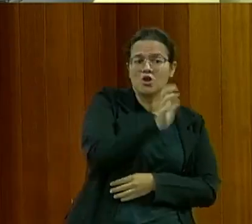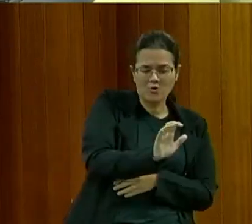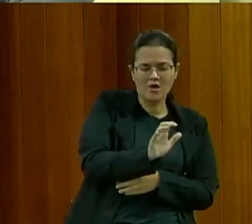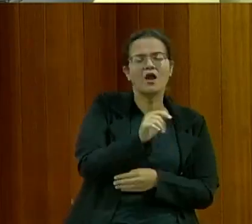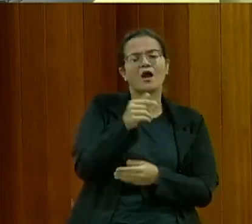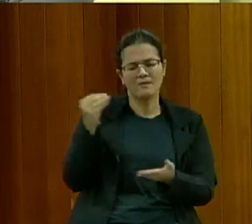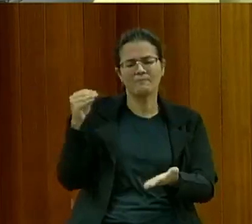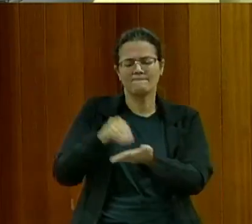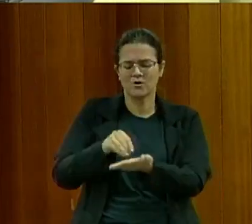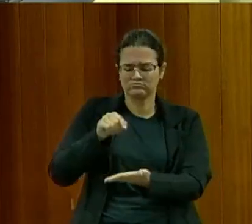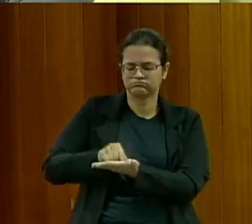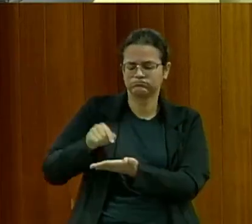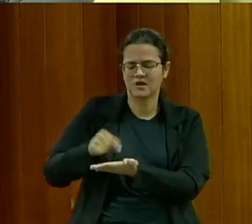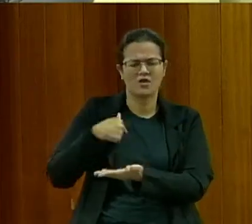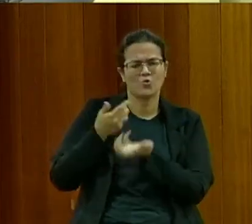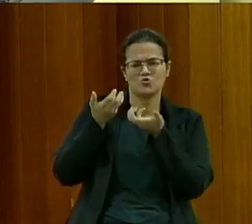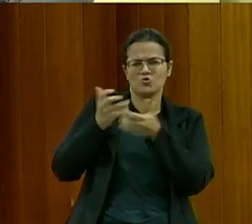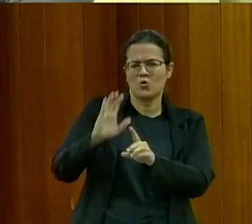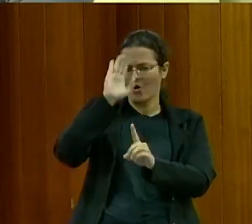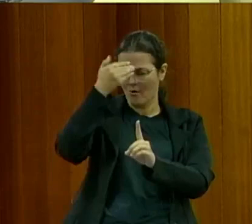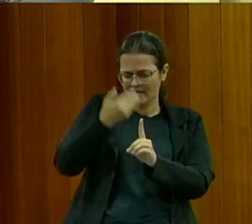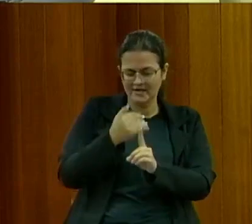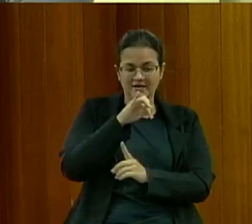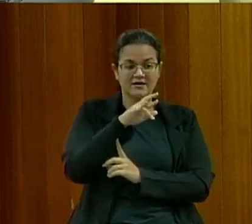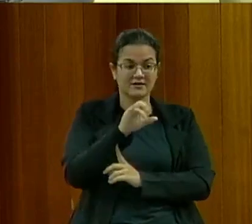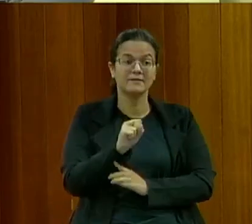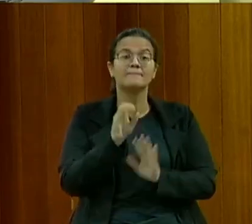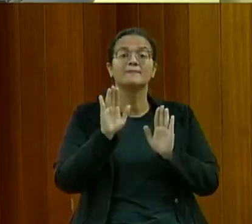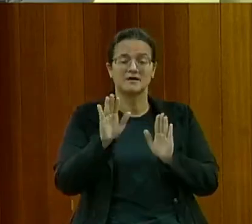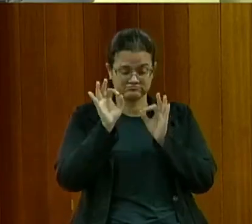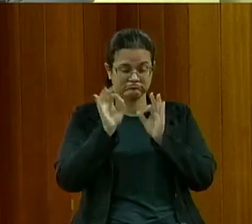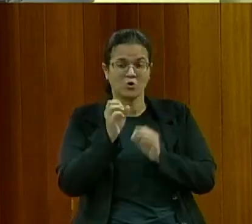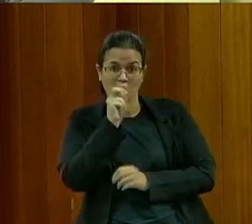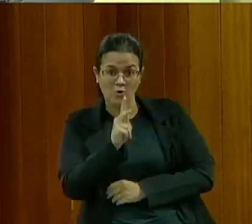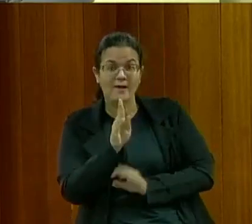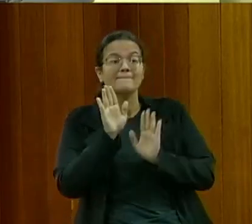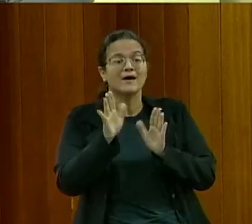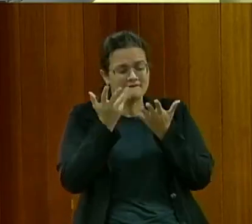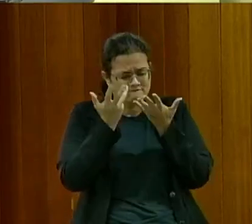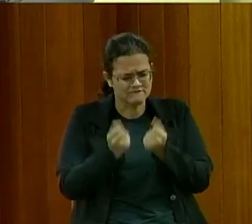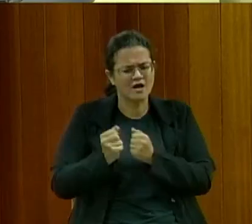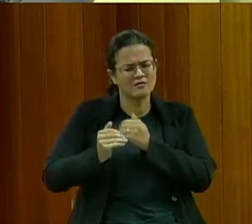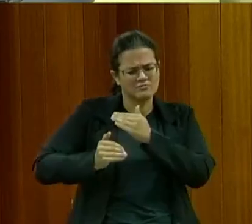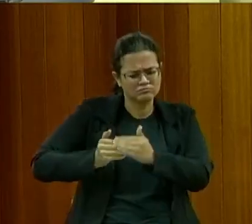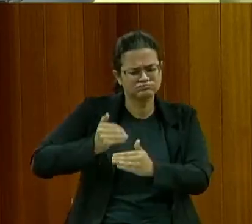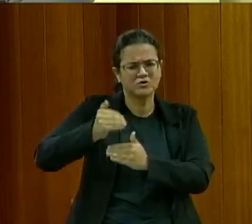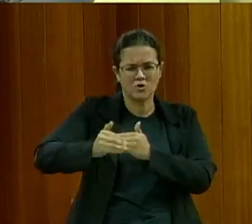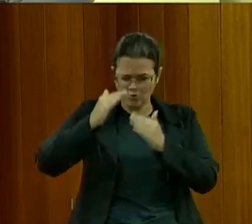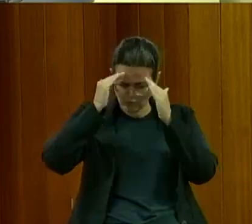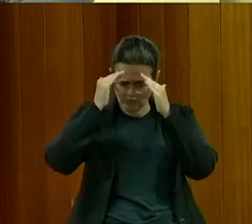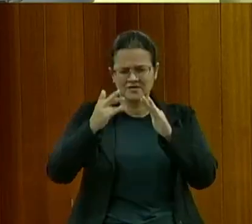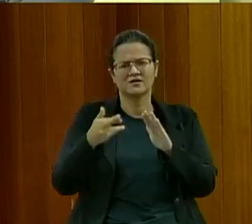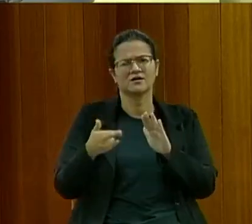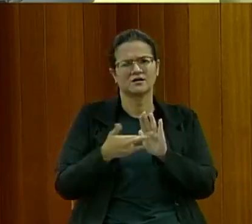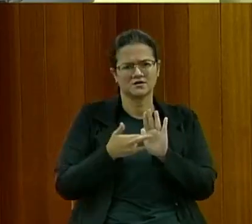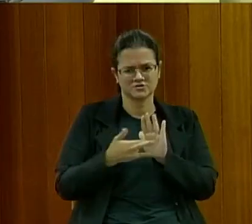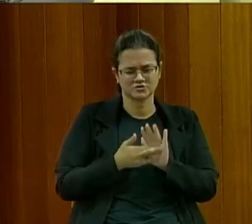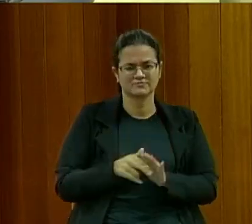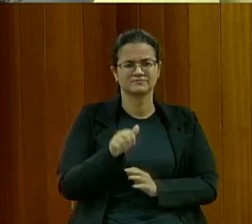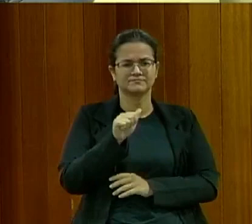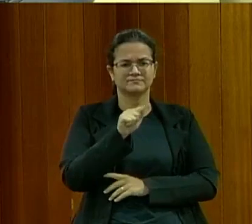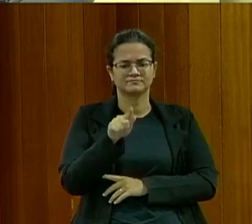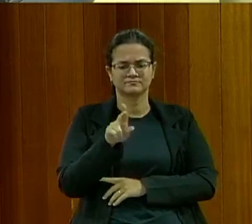o seu direito. Até aí, tudo bem, mas vamos seguir o regimento. Vereador Zulim, em seguida, vereador Paulo Henrique. Com a palavra.